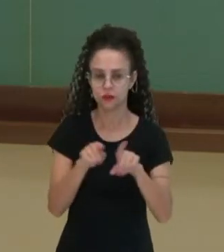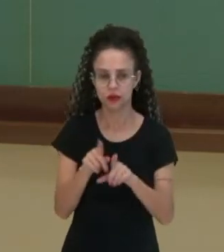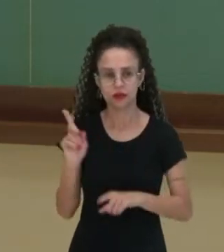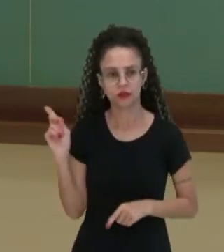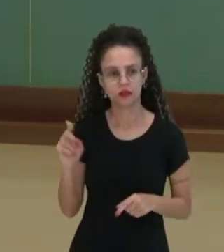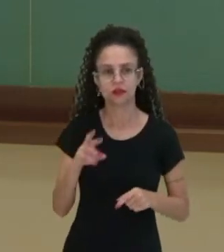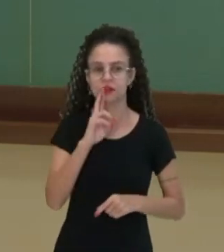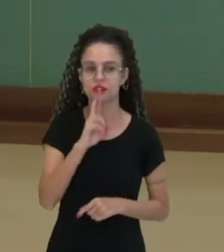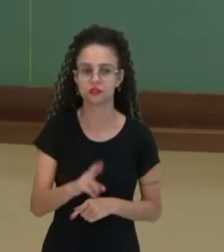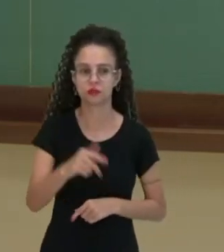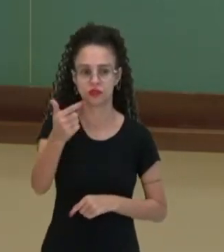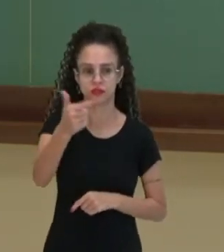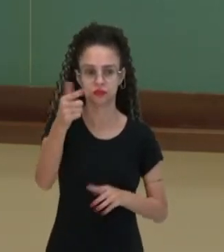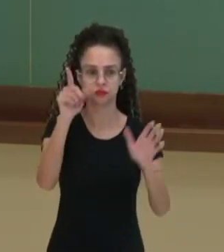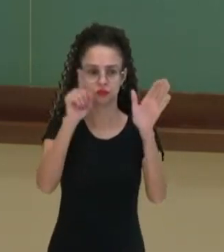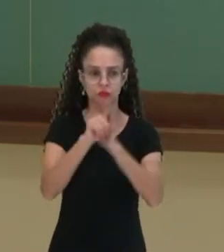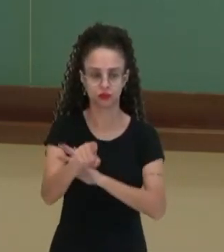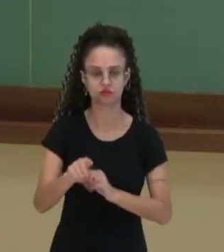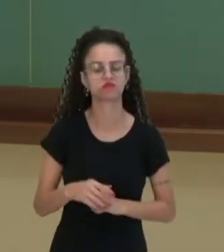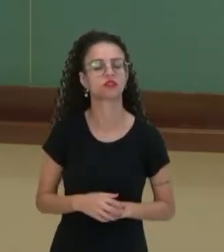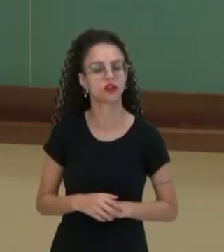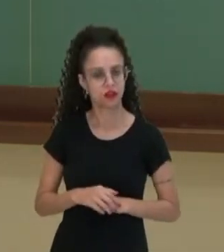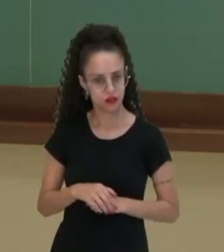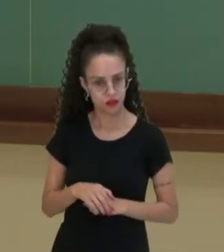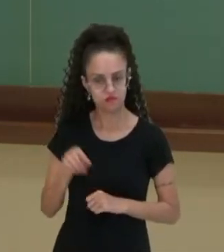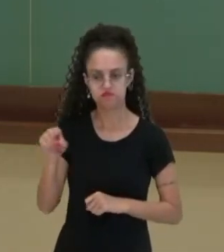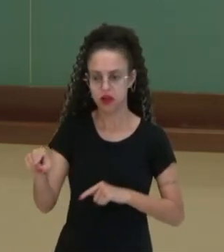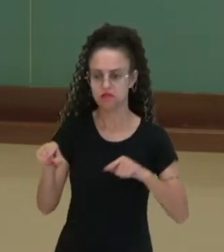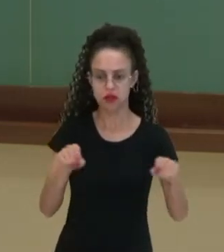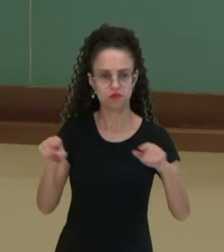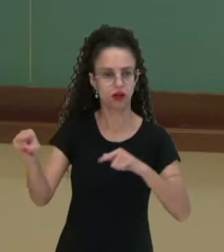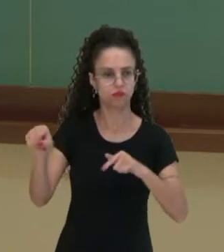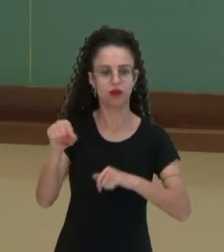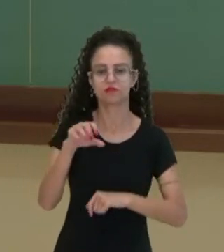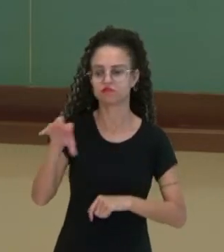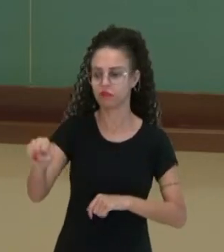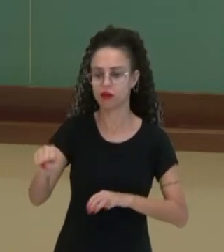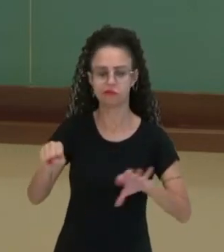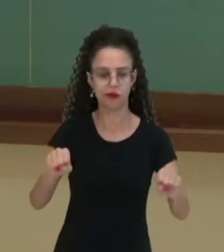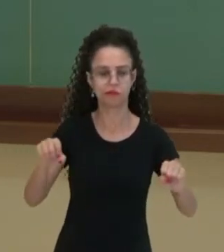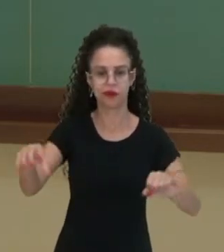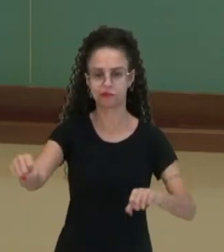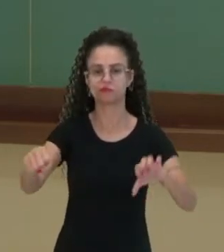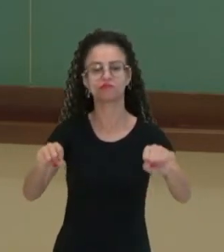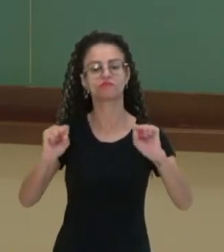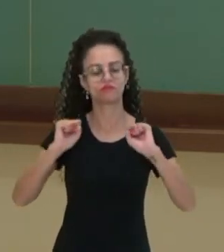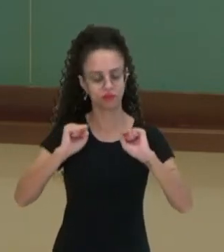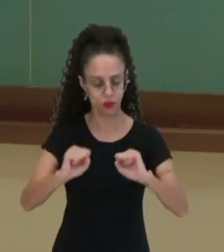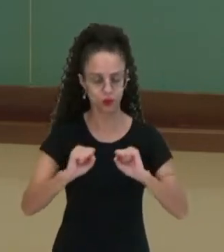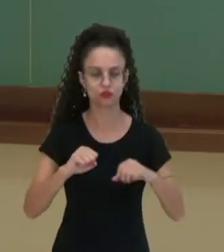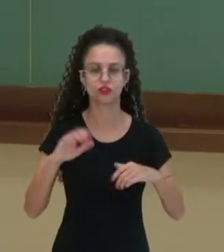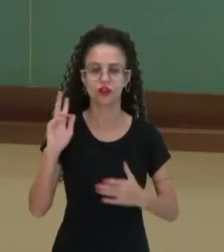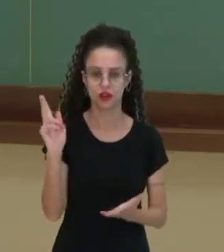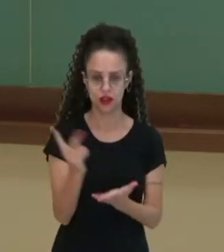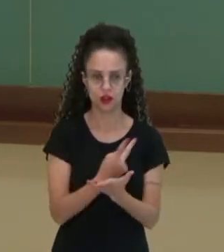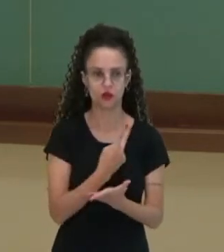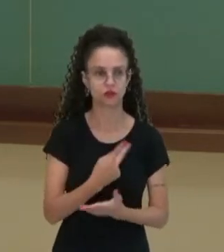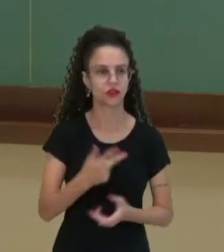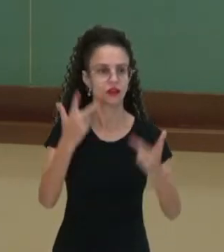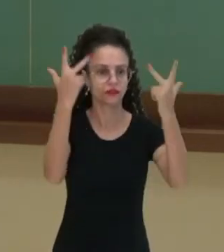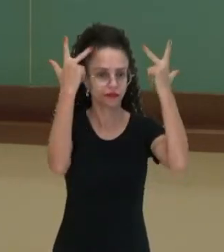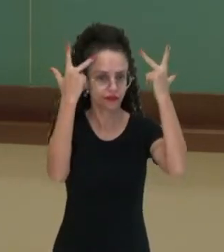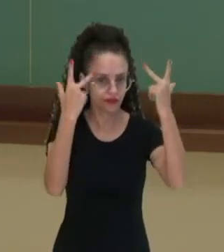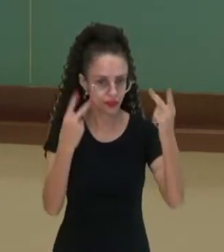respondendo aqui, principalmente a segunda pergunta, um pode servir de alimento para o outro? Sim, pode. E isso acontece, é muito